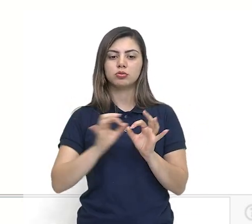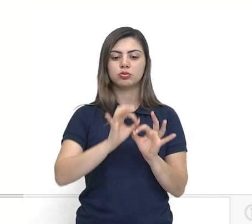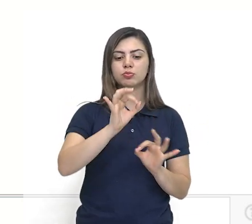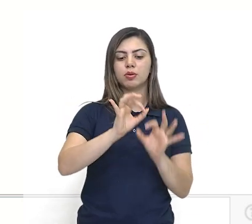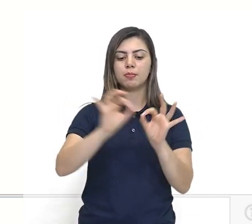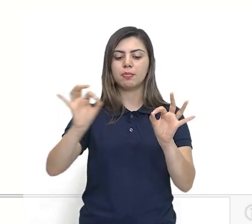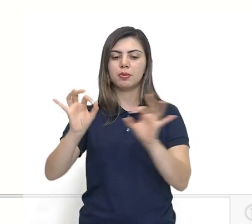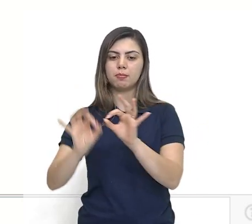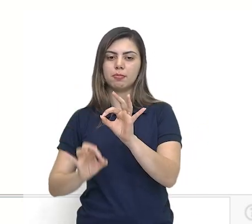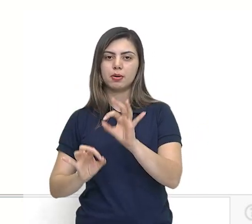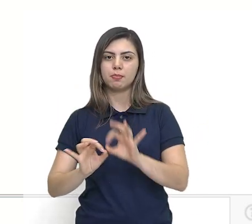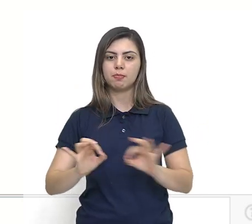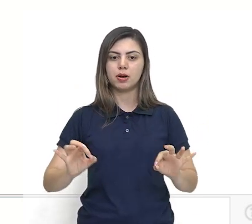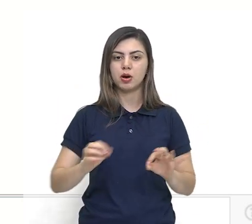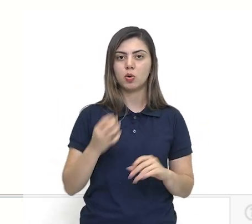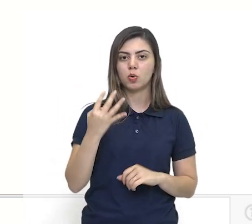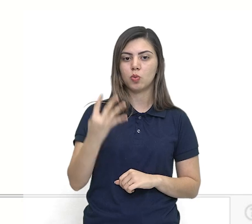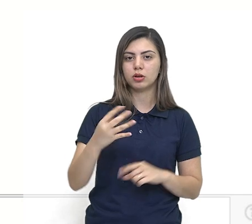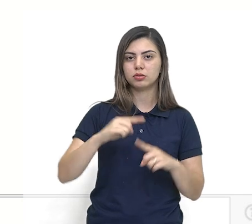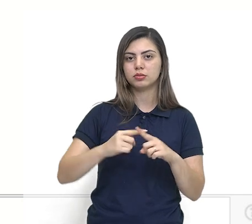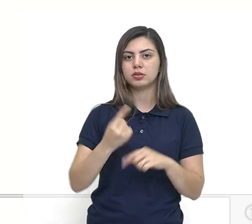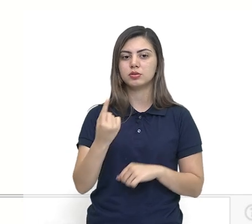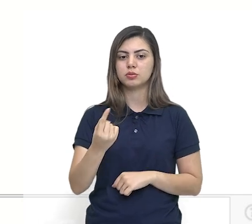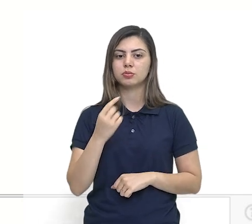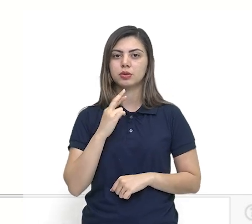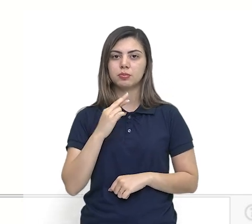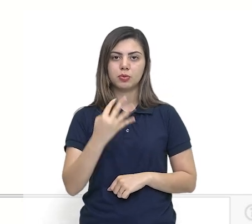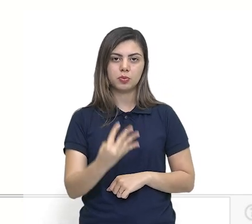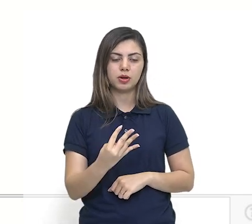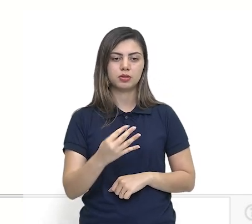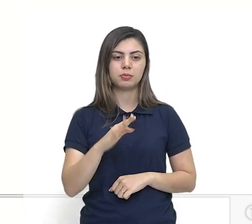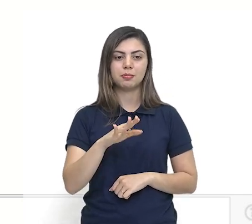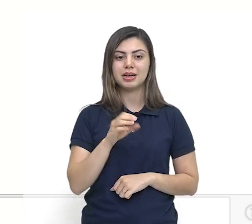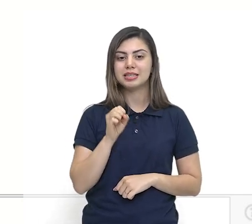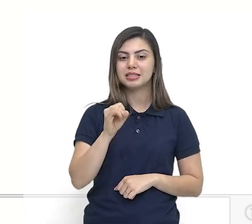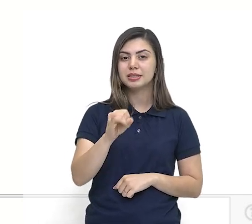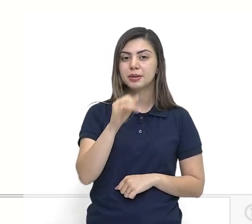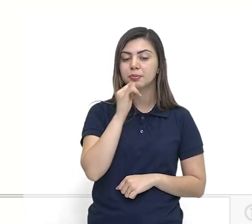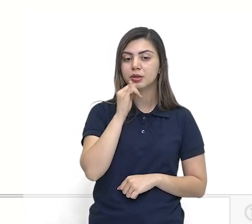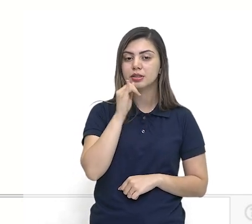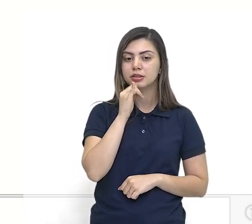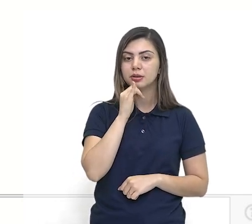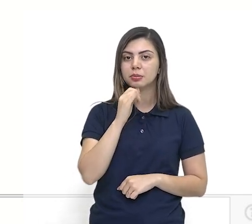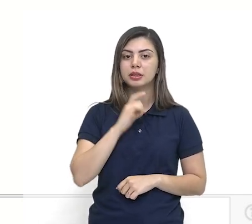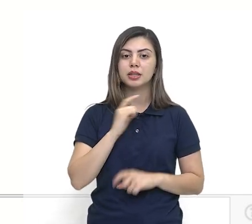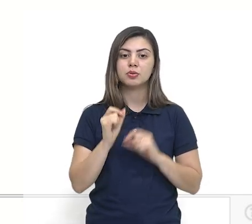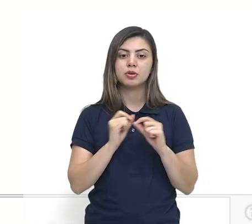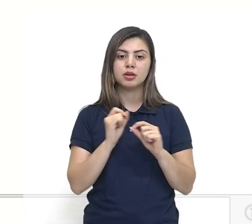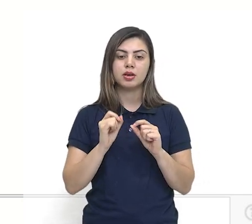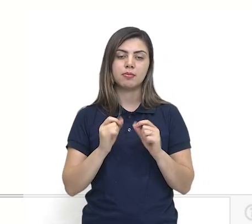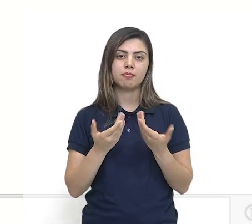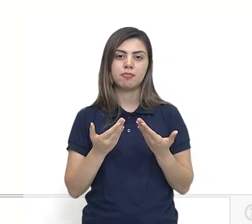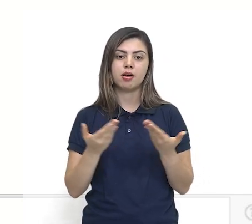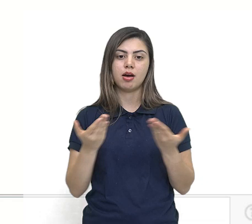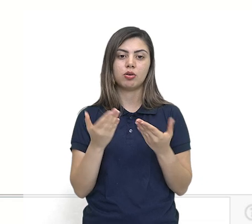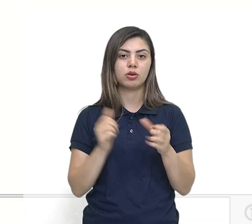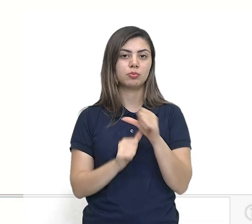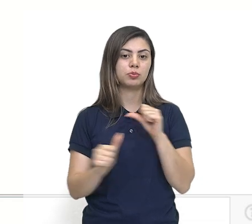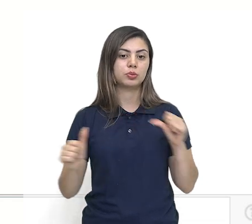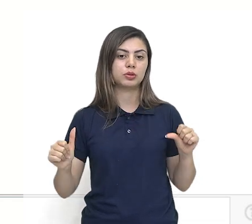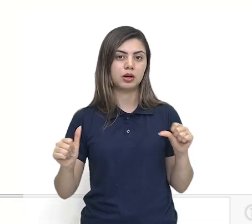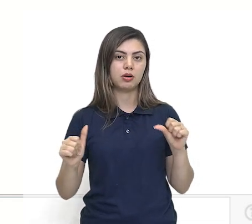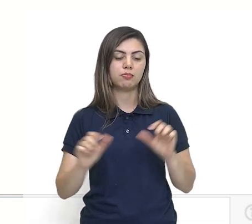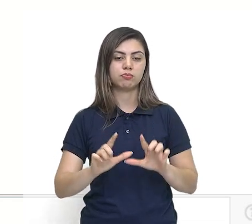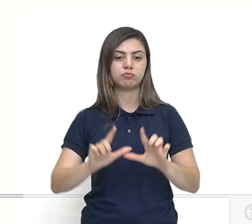4 vezes 1, 4. Se eu aumentar aqui o tamanho do lado para 2, o perímetro passou a ser